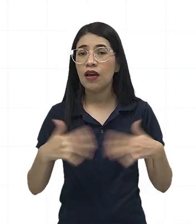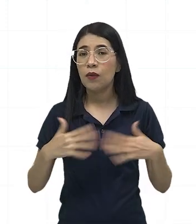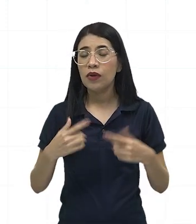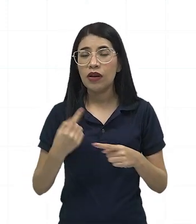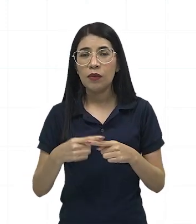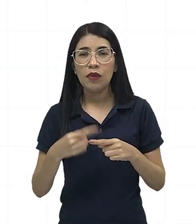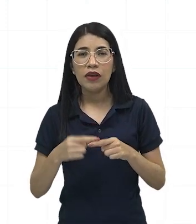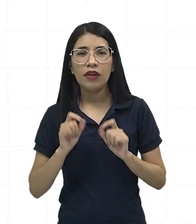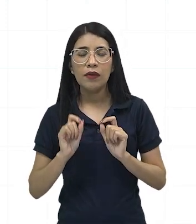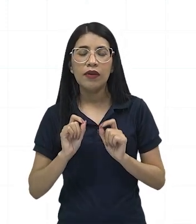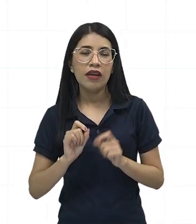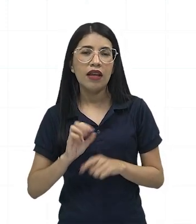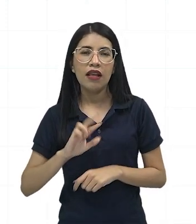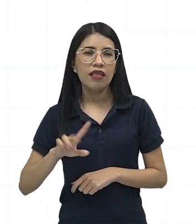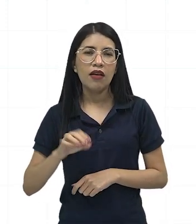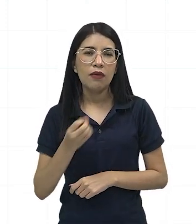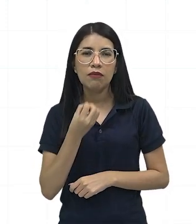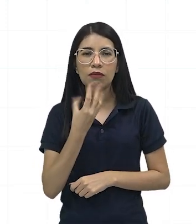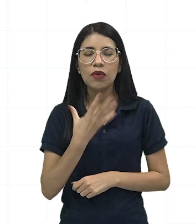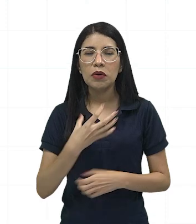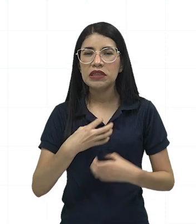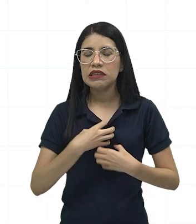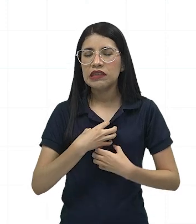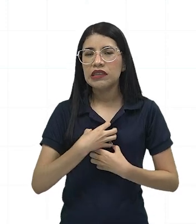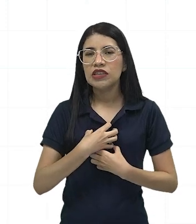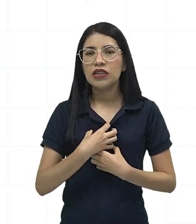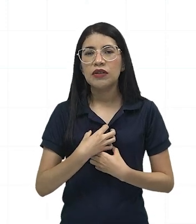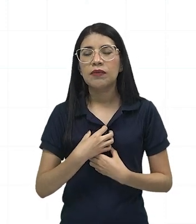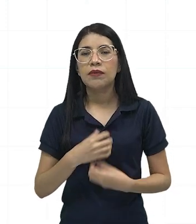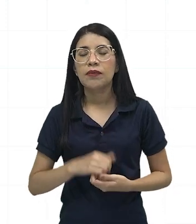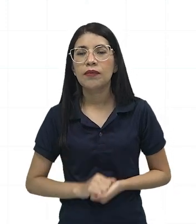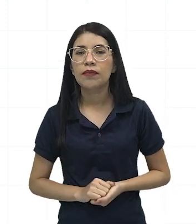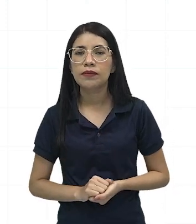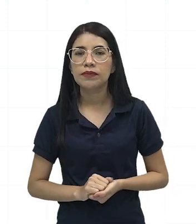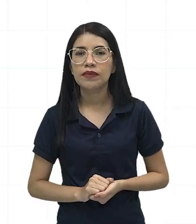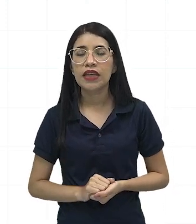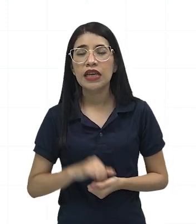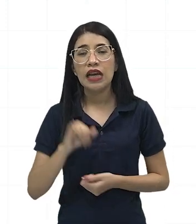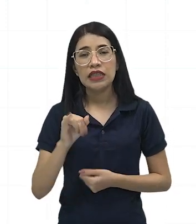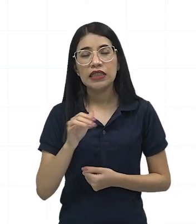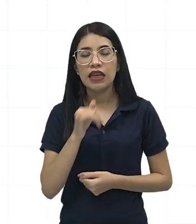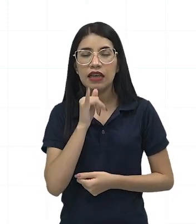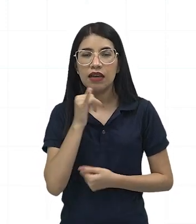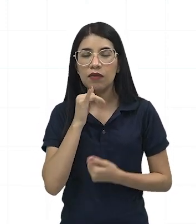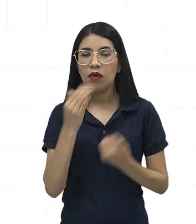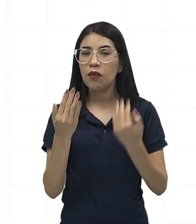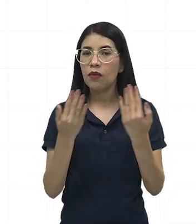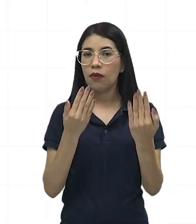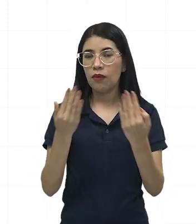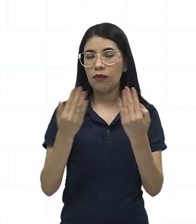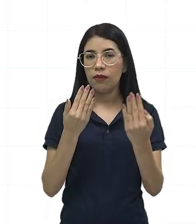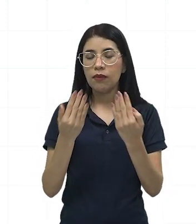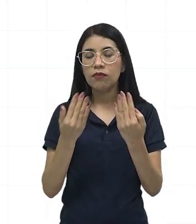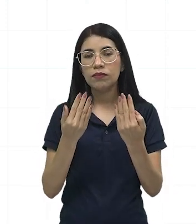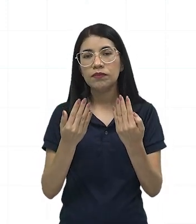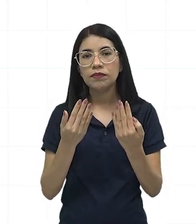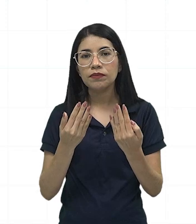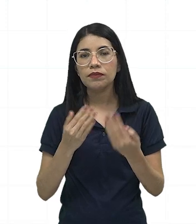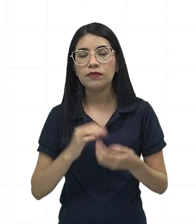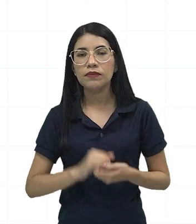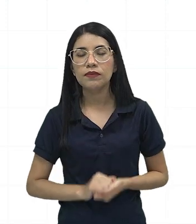Porque com certeza não é uma sensação que as pessoas querem ter. Se você comparar, se você